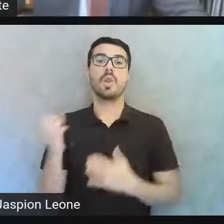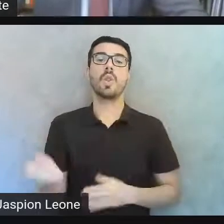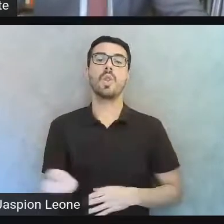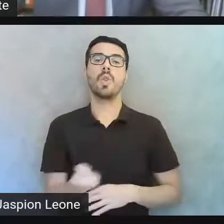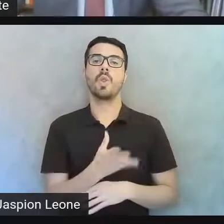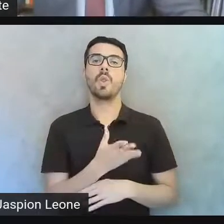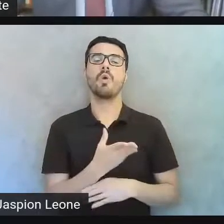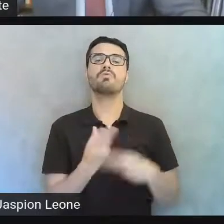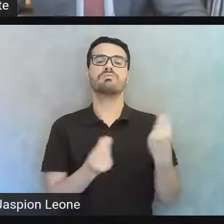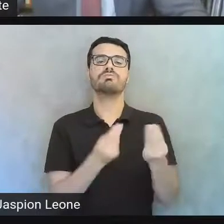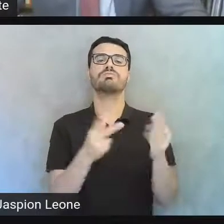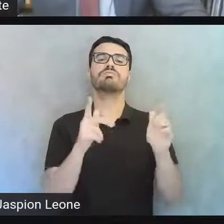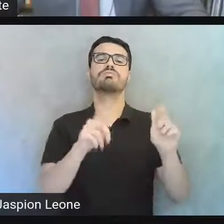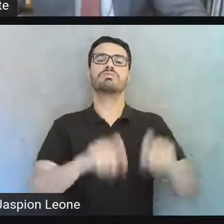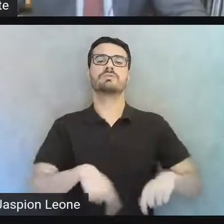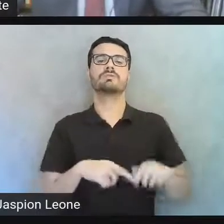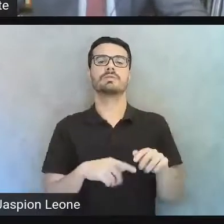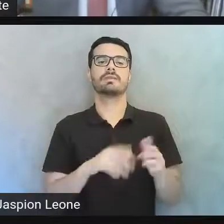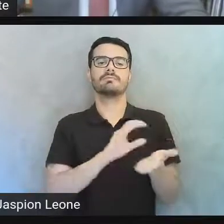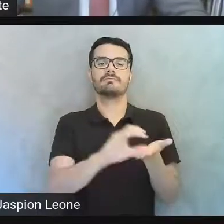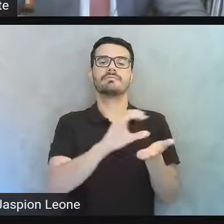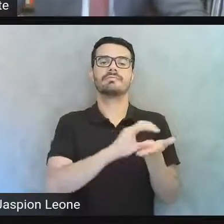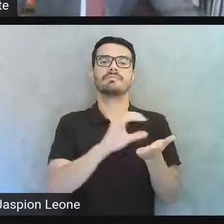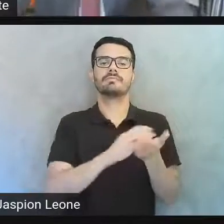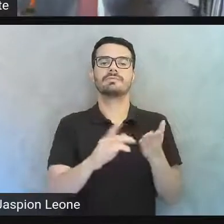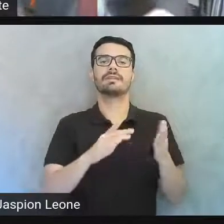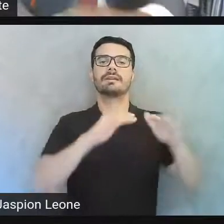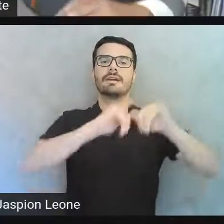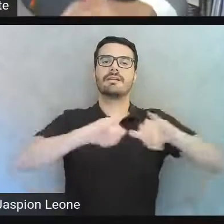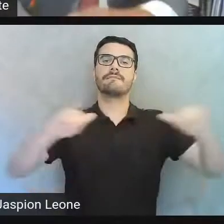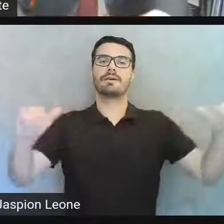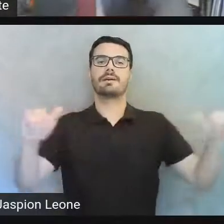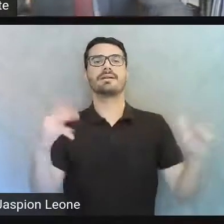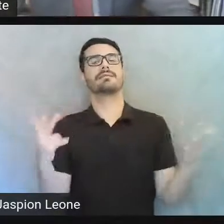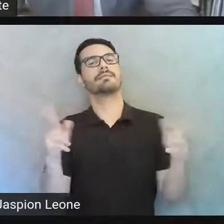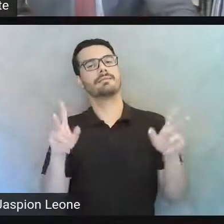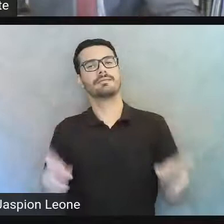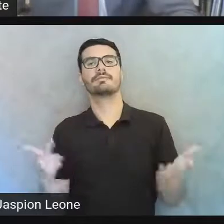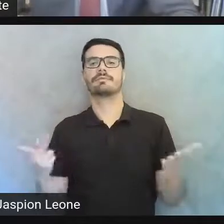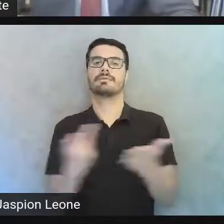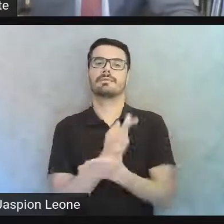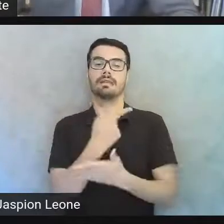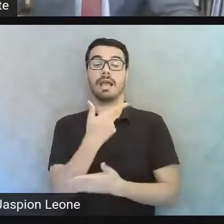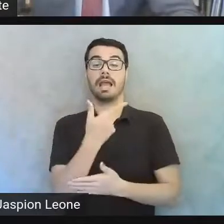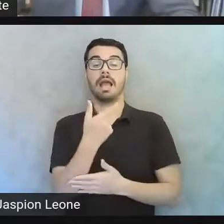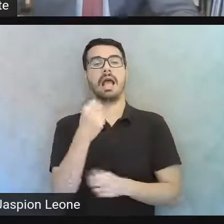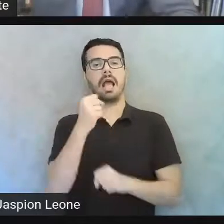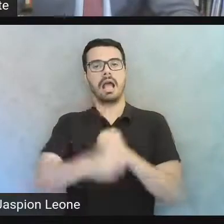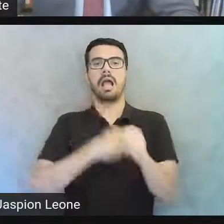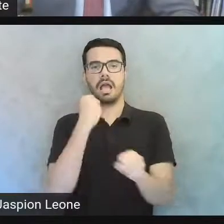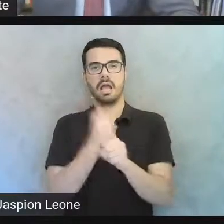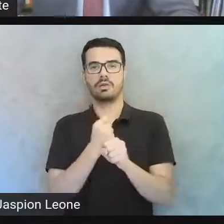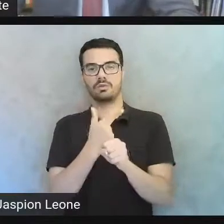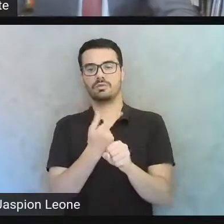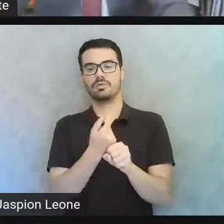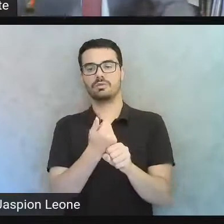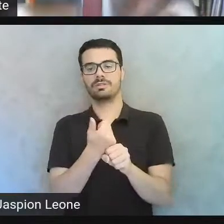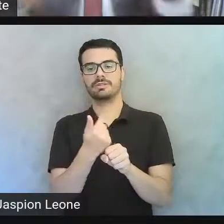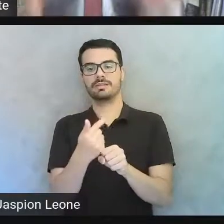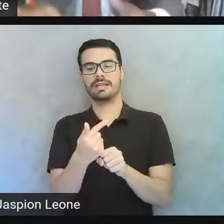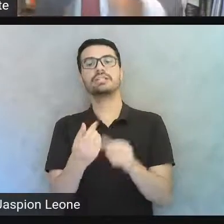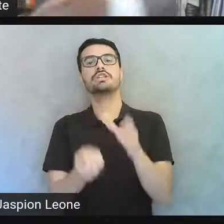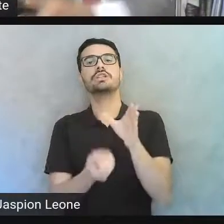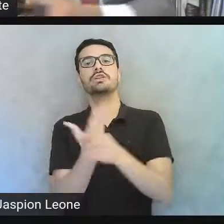de financiamento das campanhas surgiram, inclusive em 2017, a criação do Fundo Eleitoral,